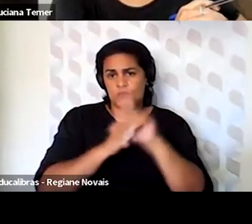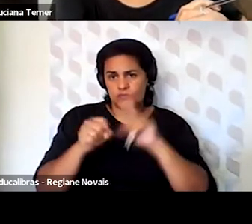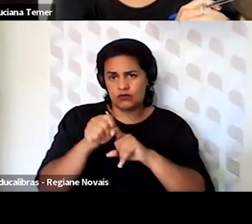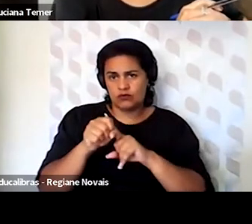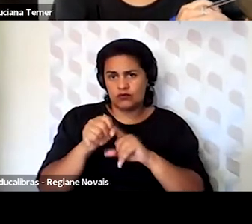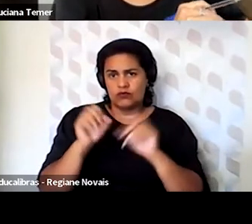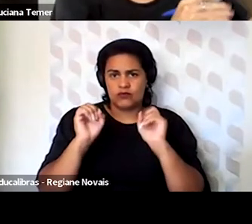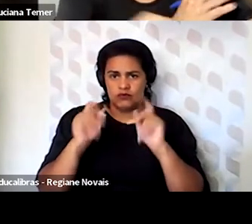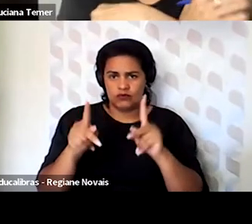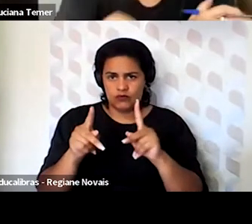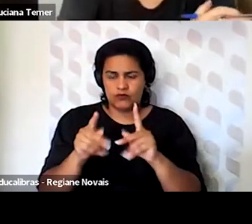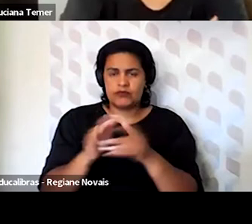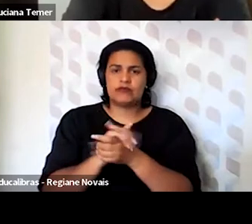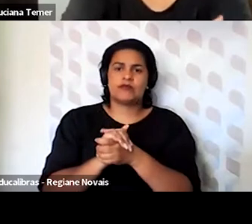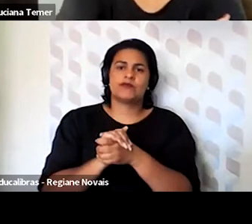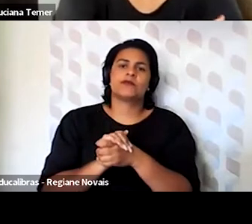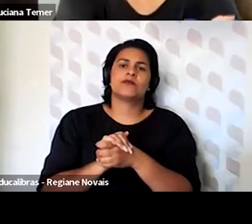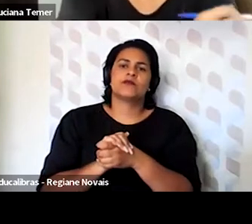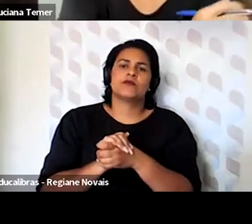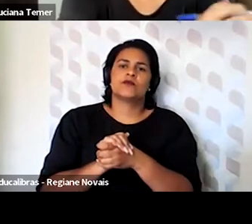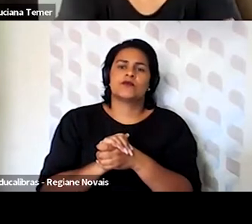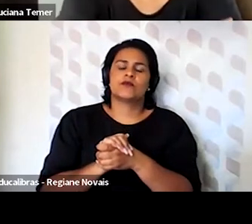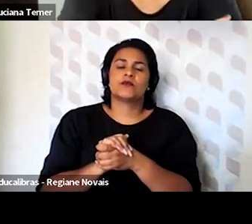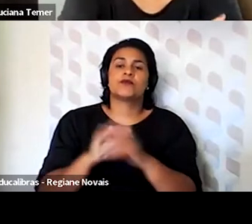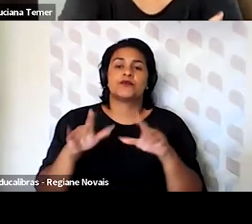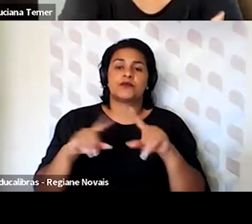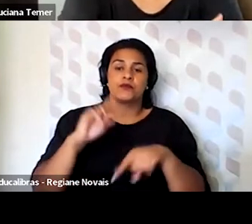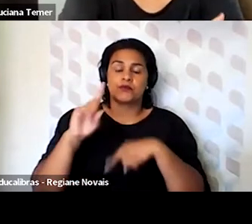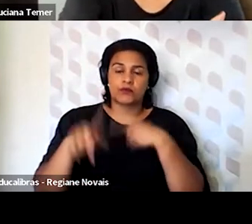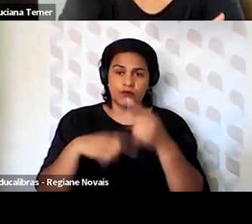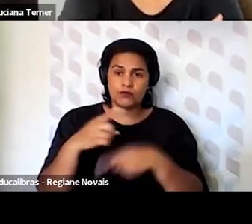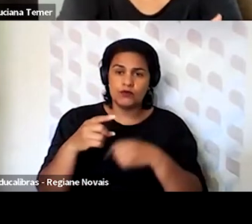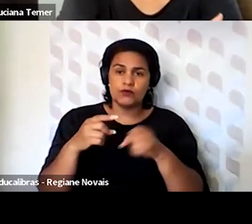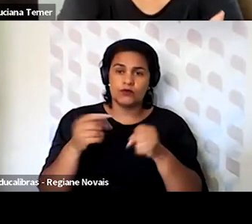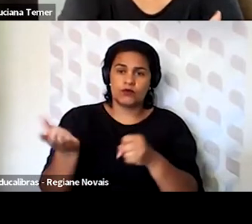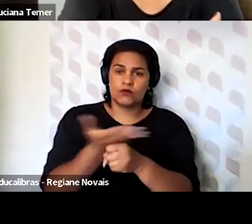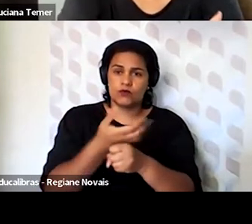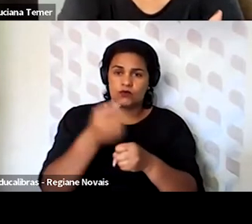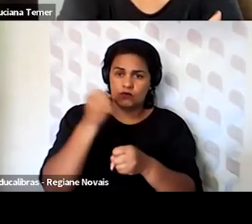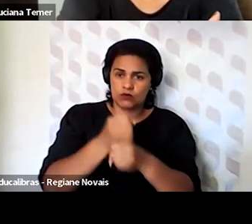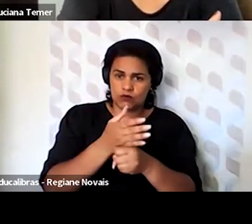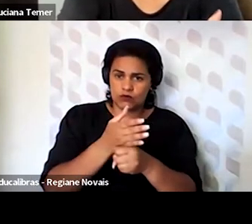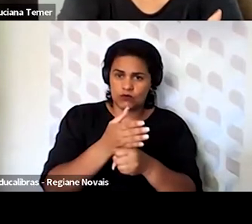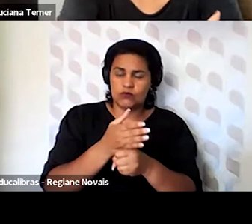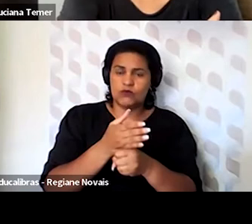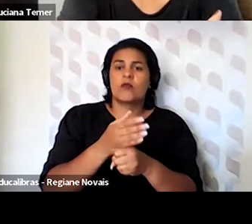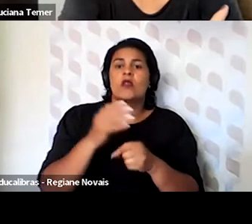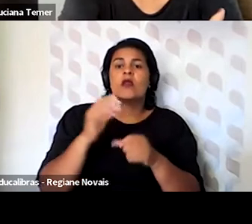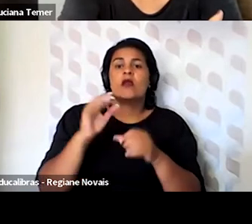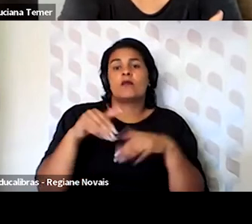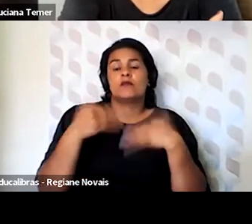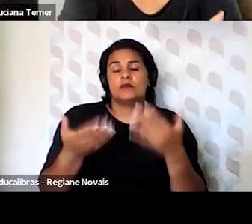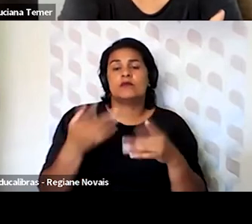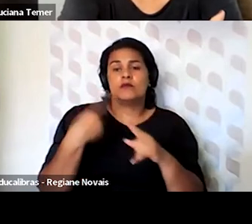da extrema-direita, em 2018, e antes, por causa do golpe de 2016 contra a presidenta